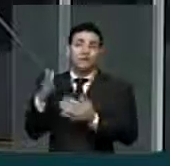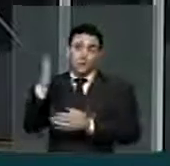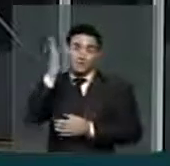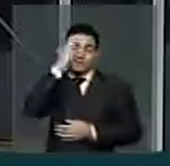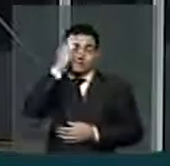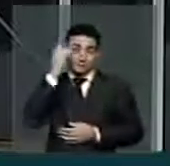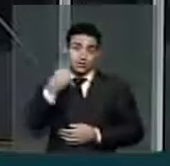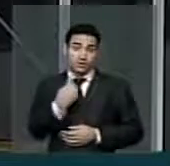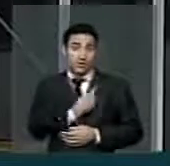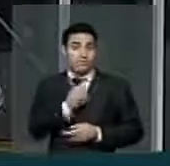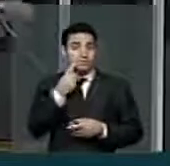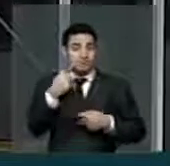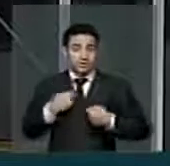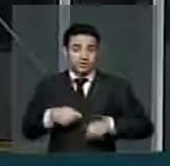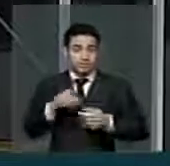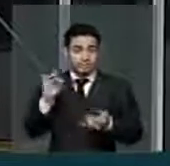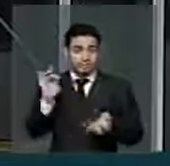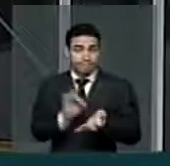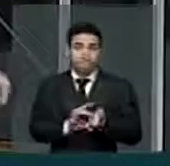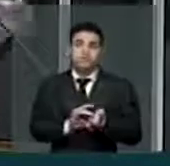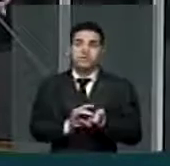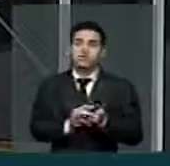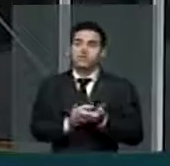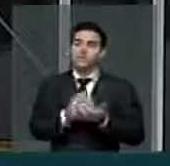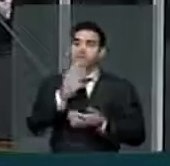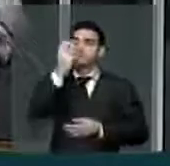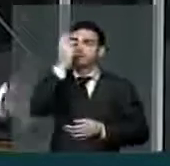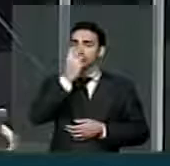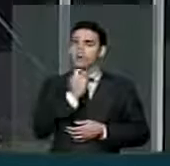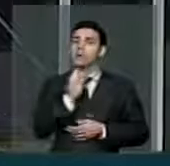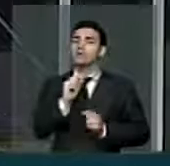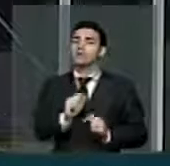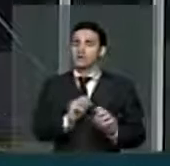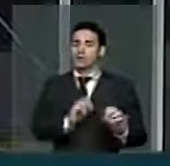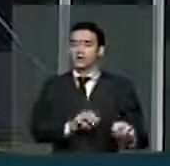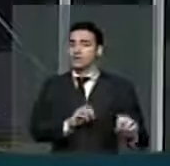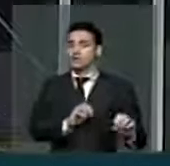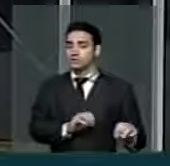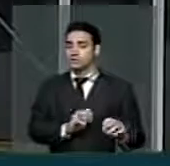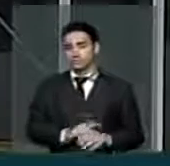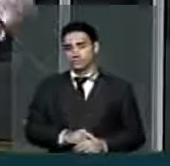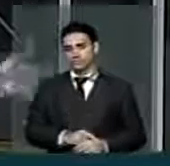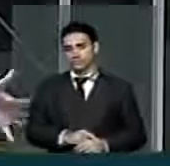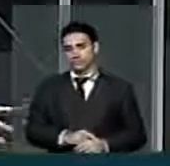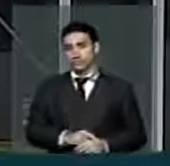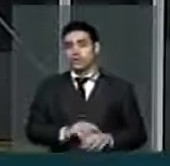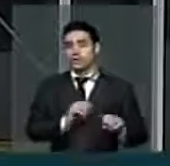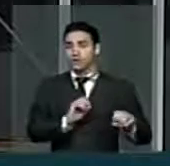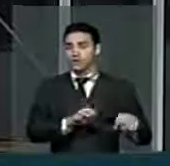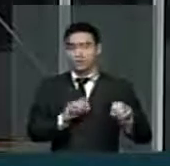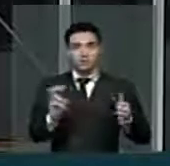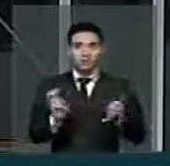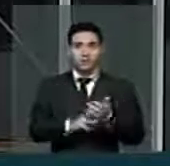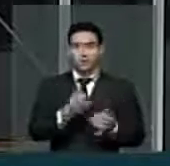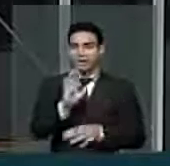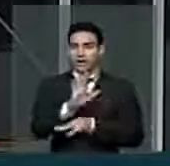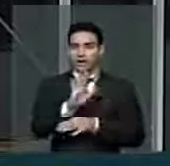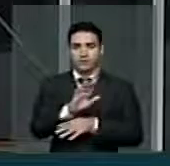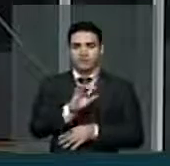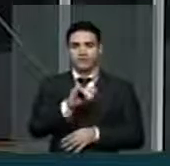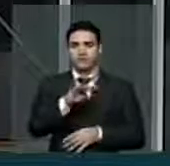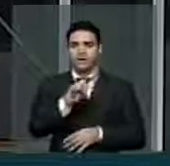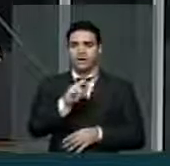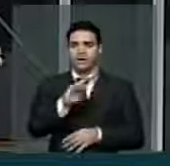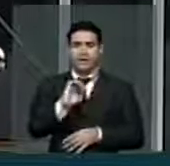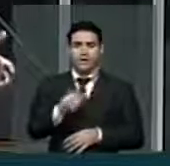precisamos, de fato, levar muito a sério a questão da educação, promovendo a educação em tempo integral.